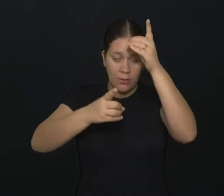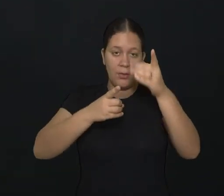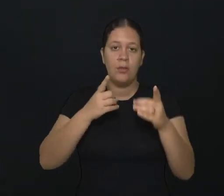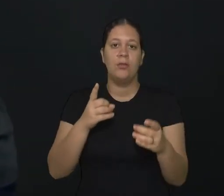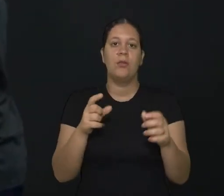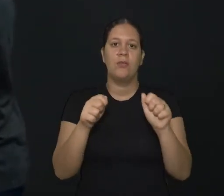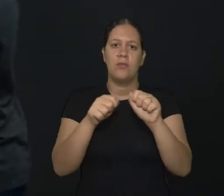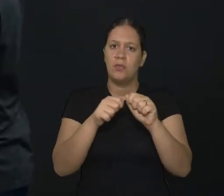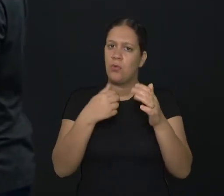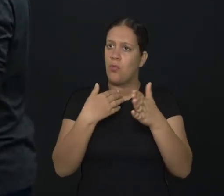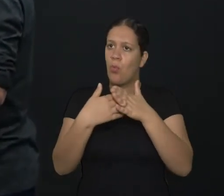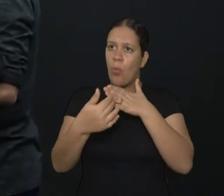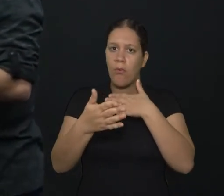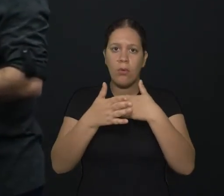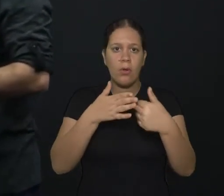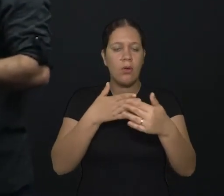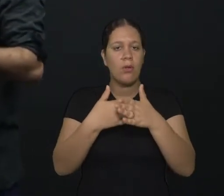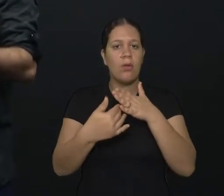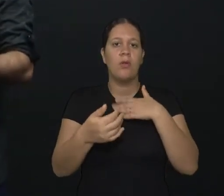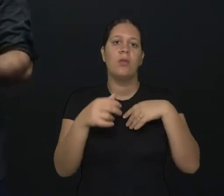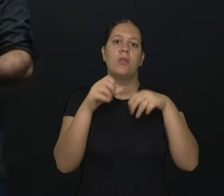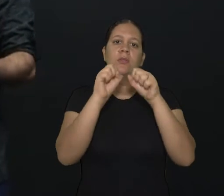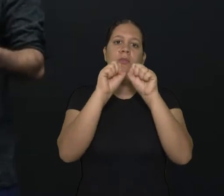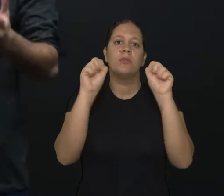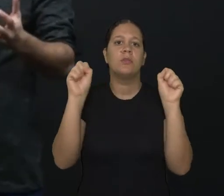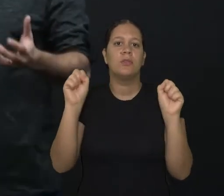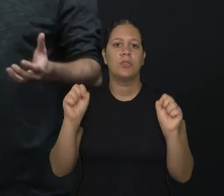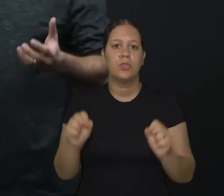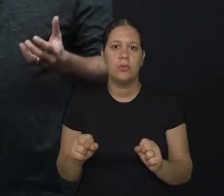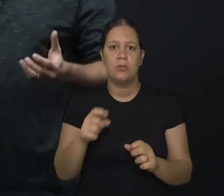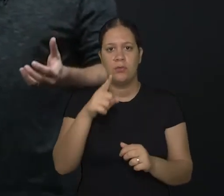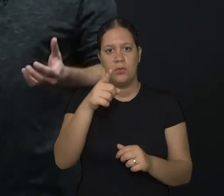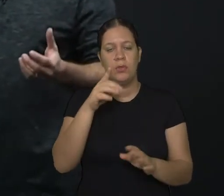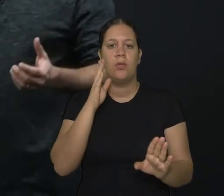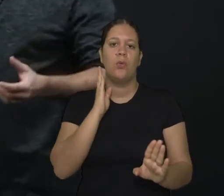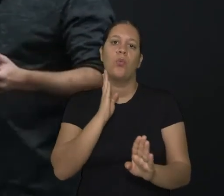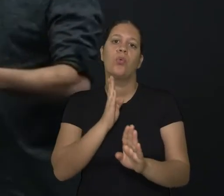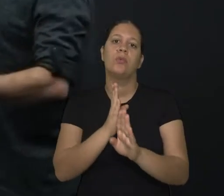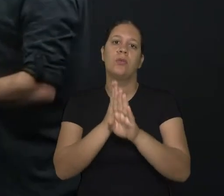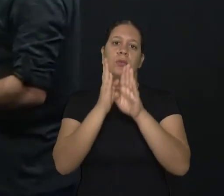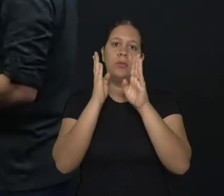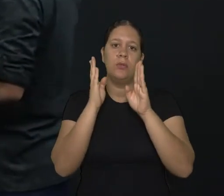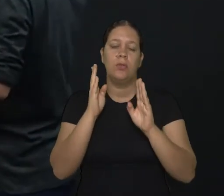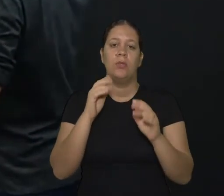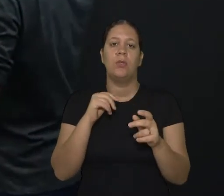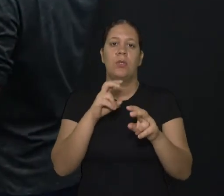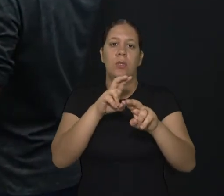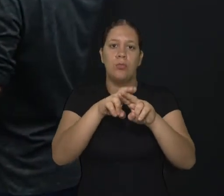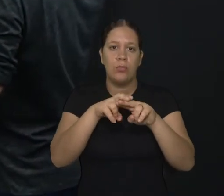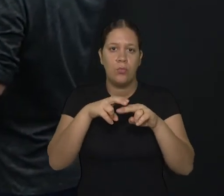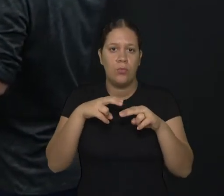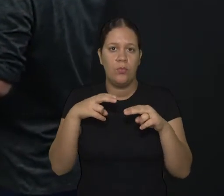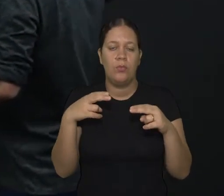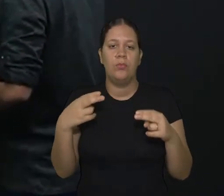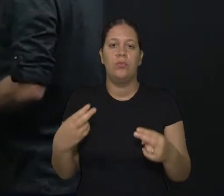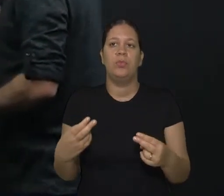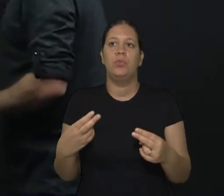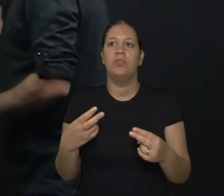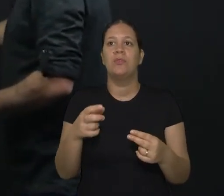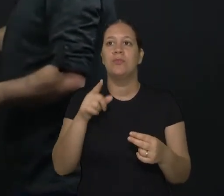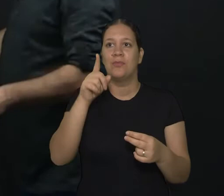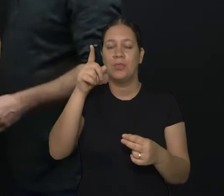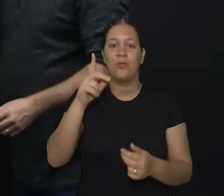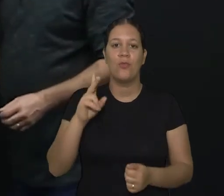para todos e quaisquer sistemas que você queira achar a solução gráfica, tá bom? Então, repare que por isso eu coloquei